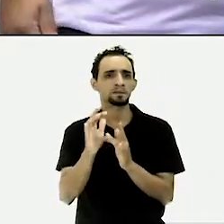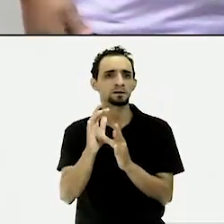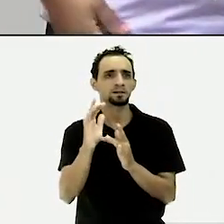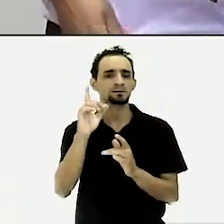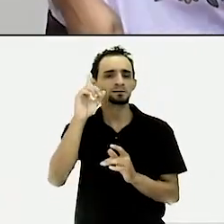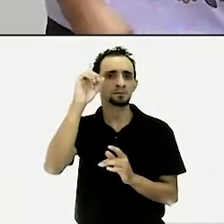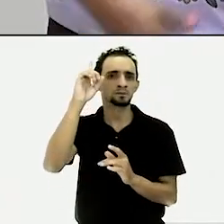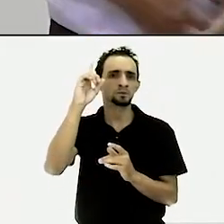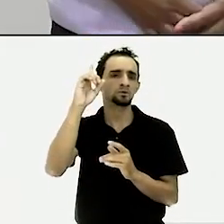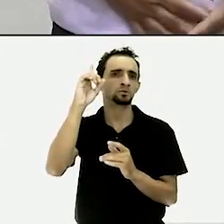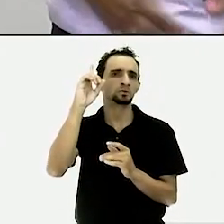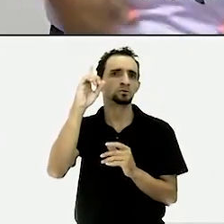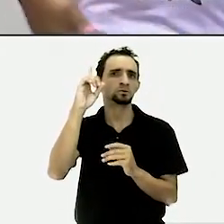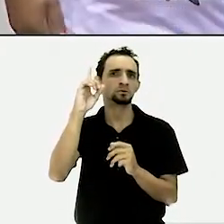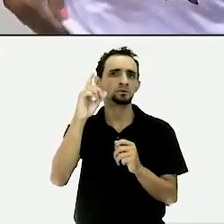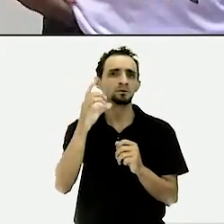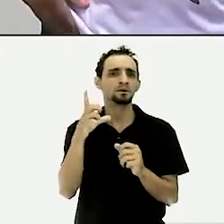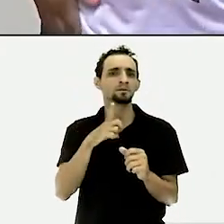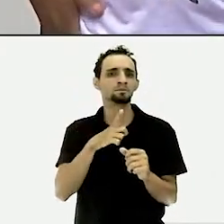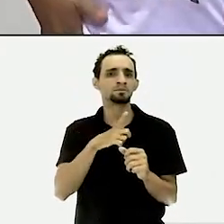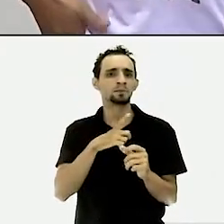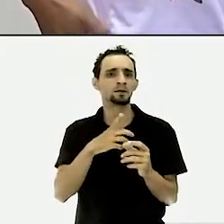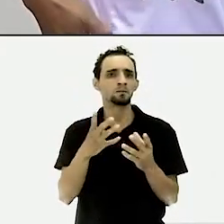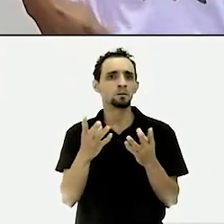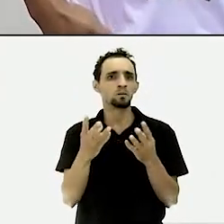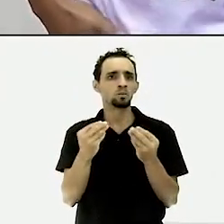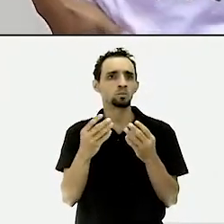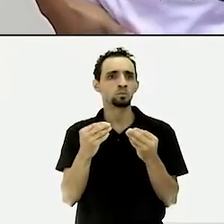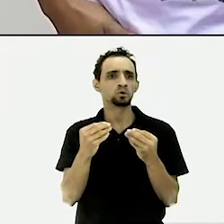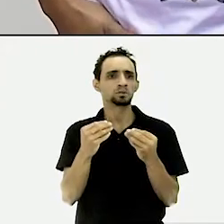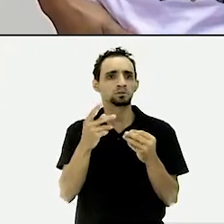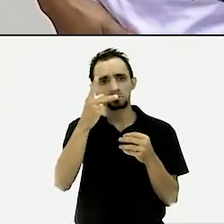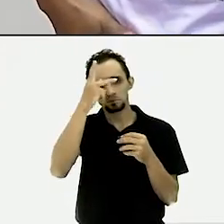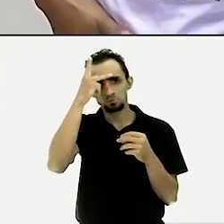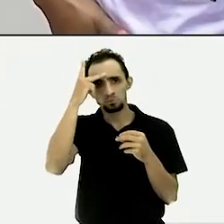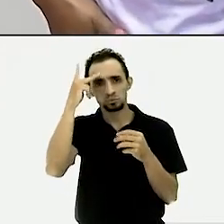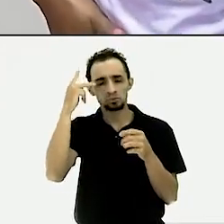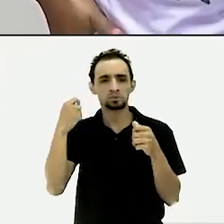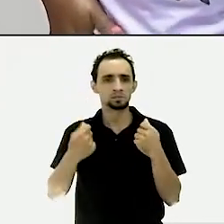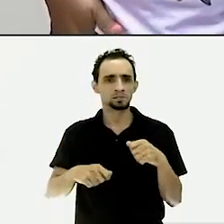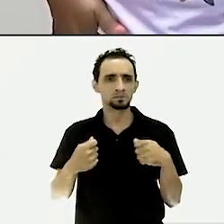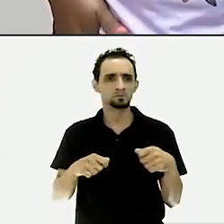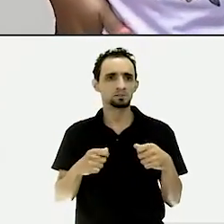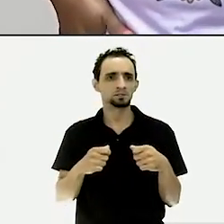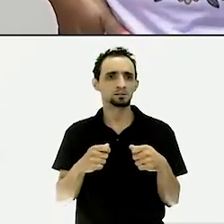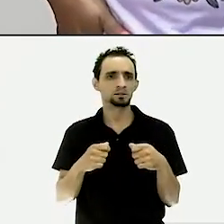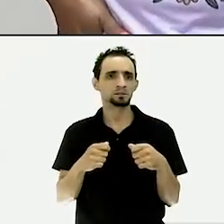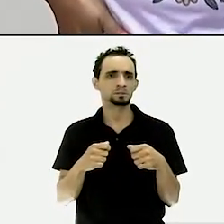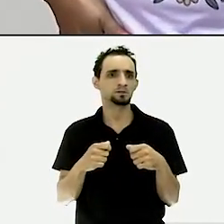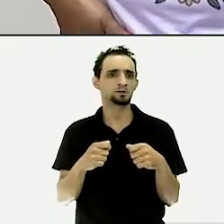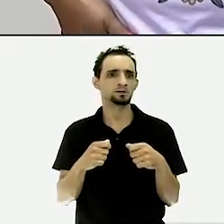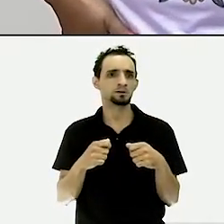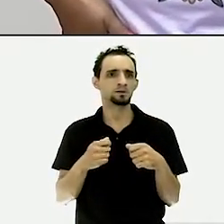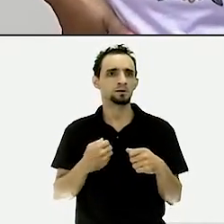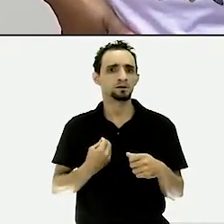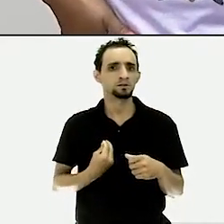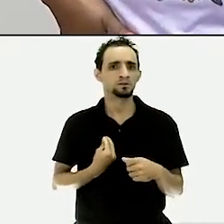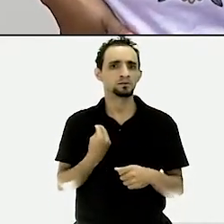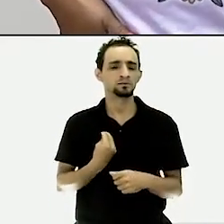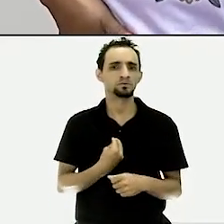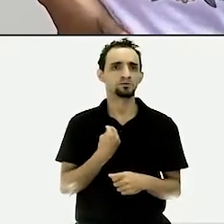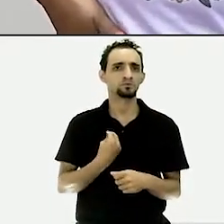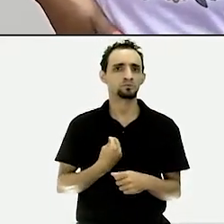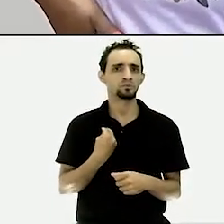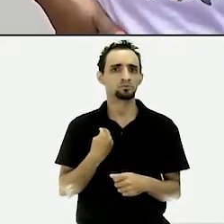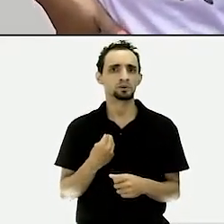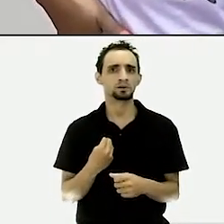em seu nome, quero cumprimentar a Carol e todos os outros funcionários. A Carolina Valentim, né? Sim, a coordenadora. Que é a nossa coordenadora e todas as outras pessoas que lá